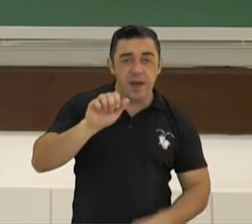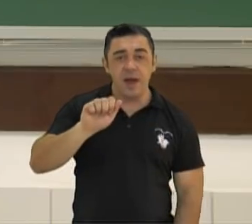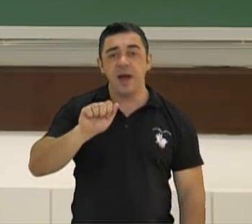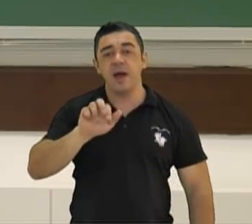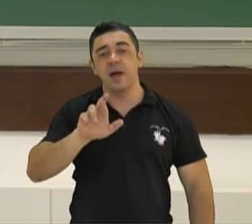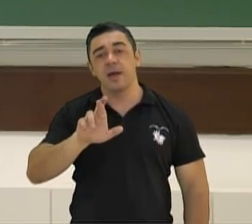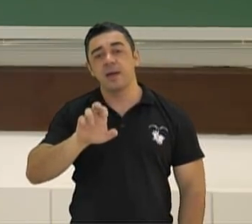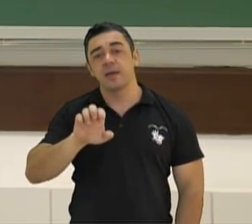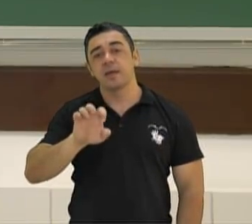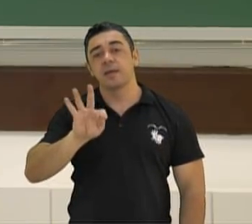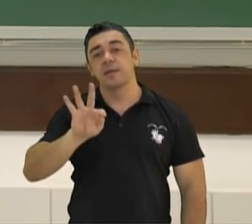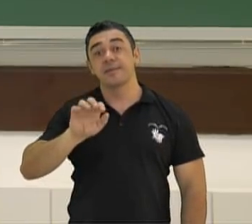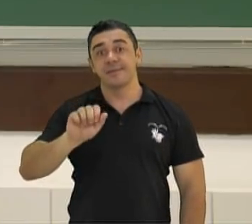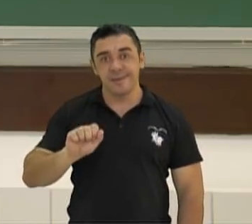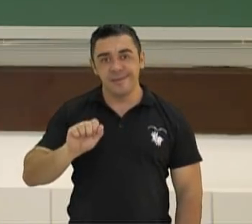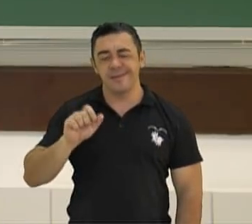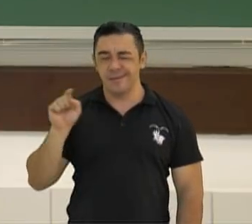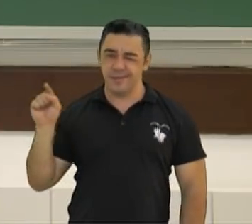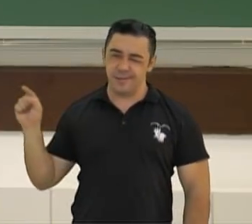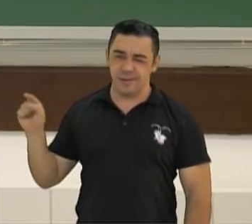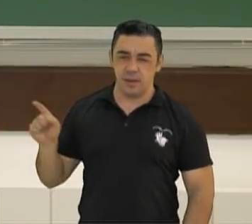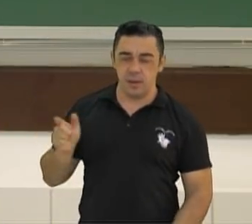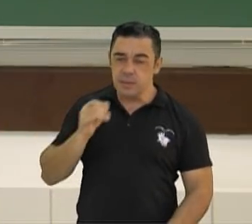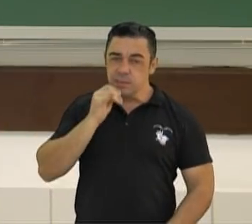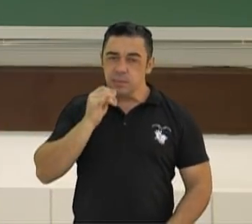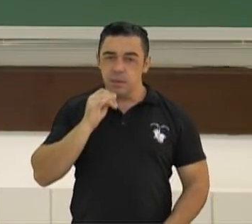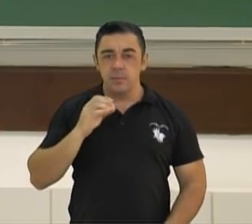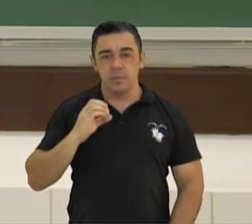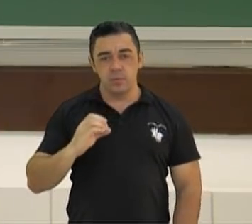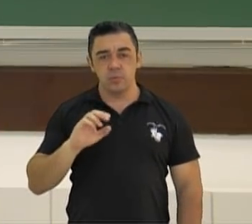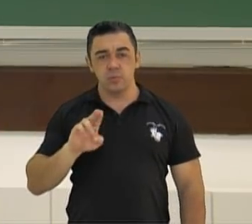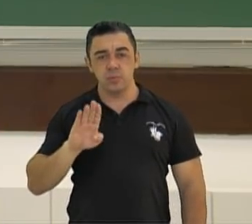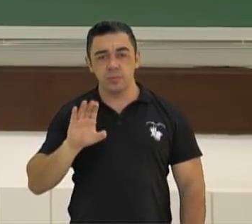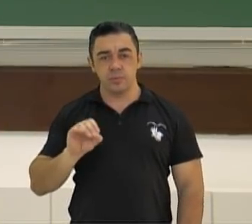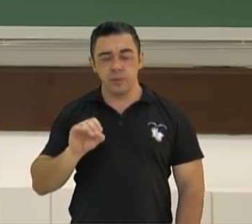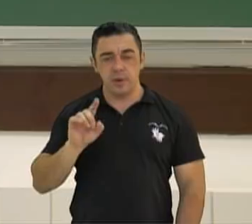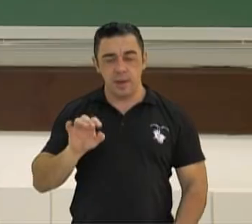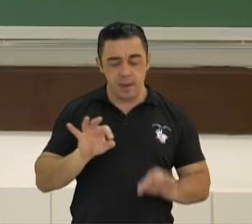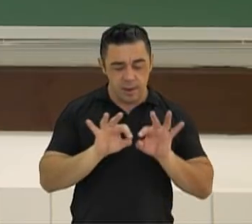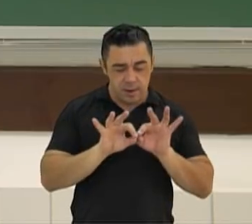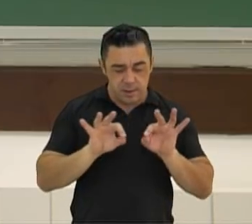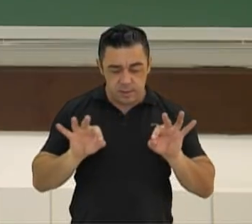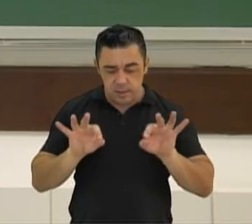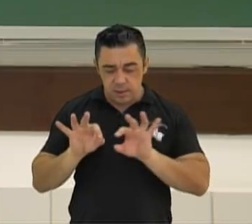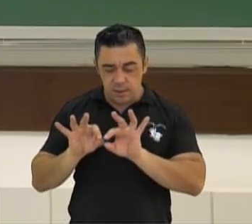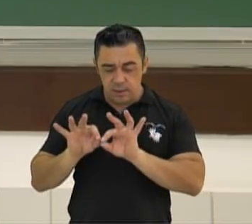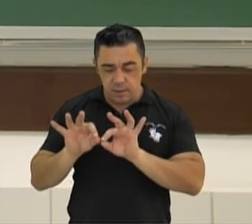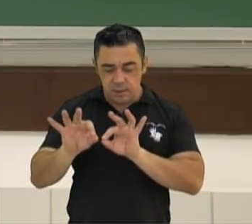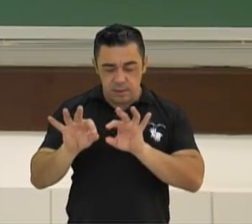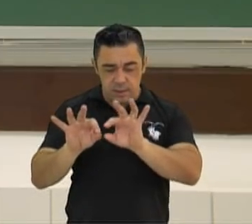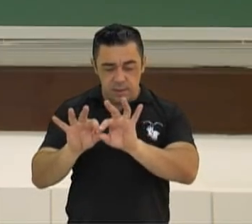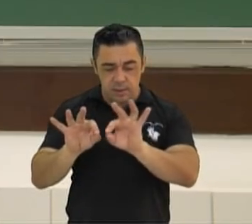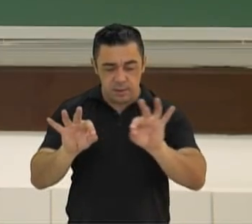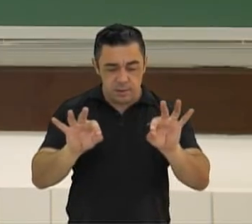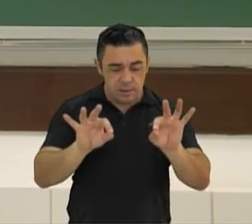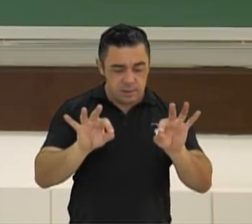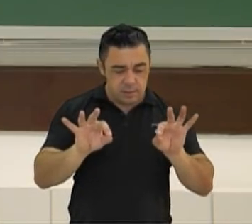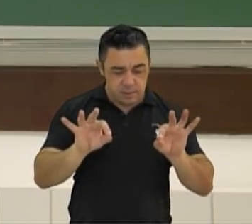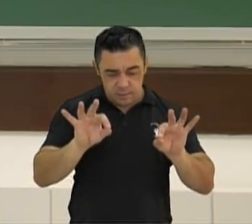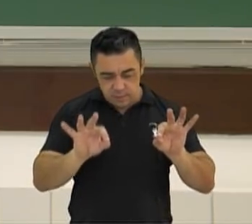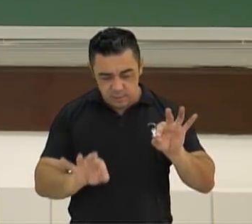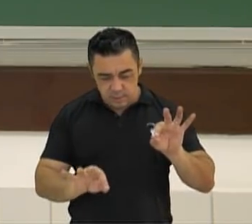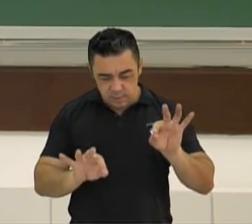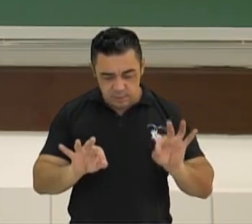meu poliedro, nesse caso do cubo. Então, é aquela linha que faz todo o contorno do meu